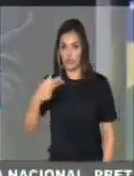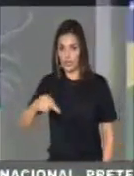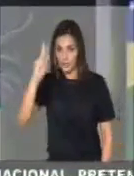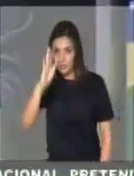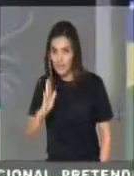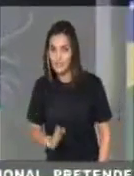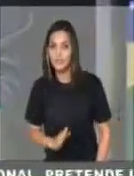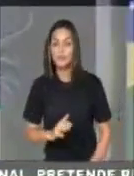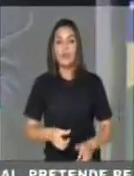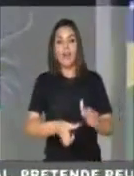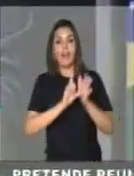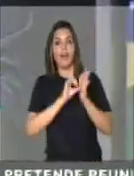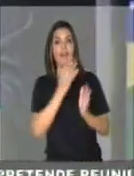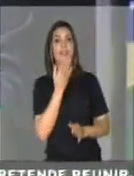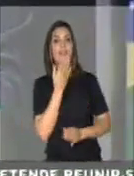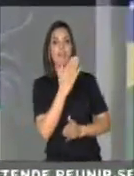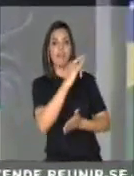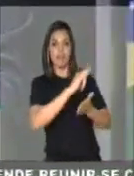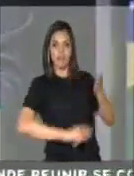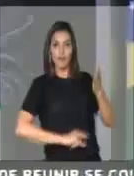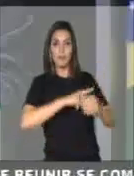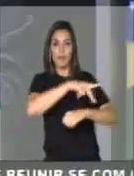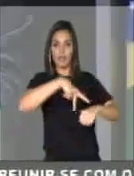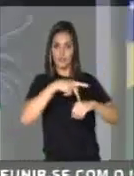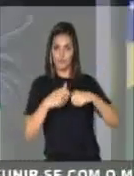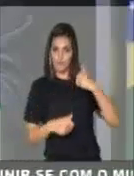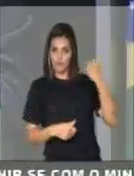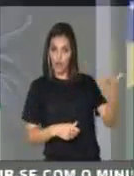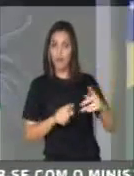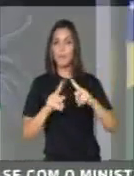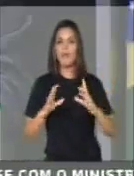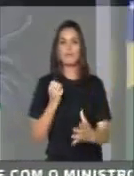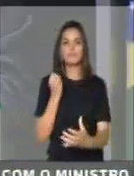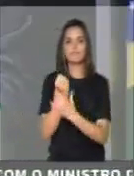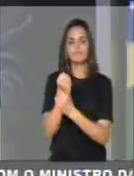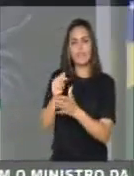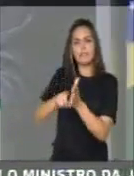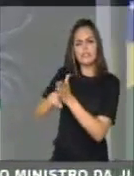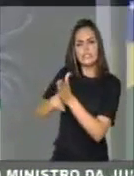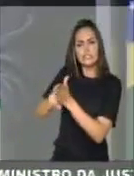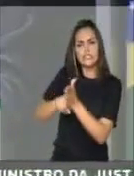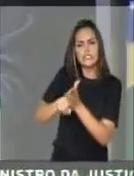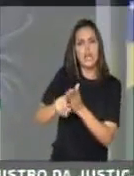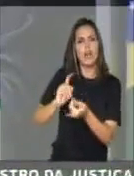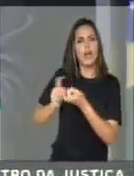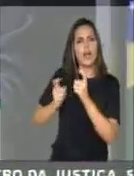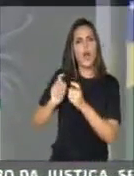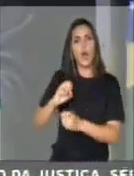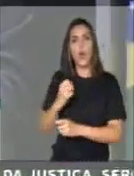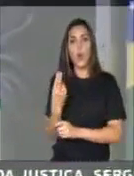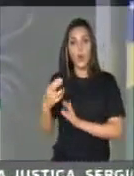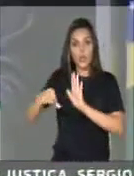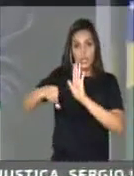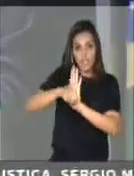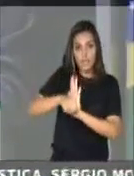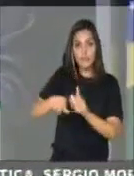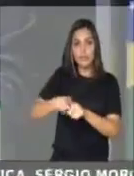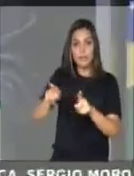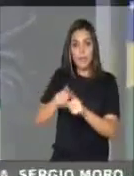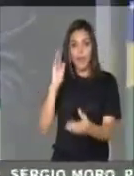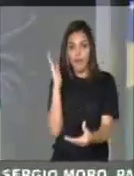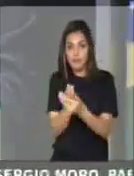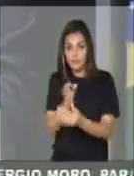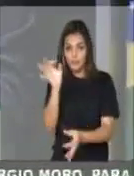no Brasil a requerimento de autoridade estrangeira, de modo a assegurar o resultado de investigações administrativas ou criminais